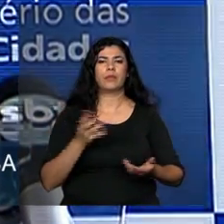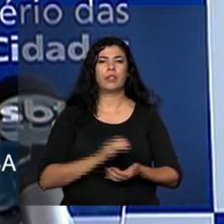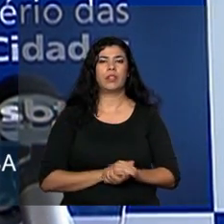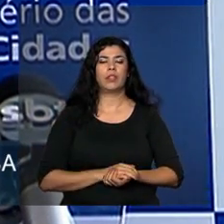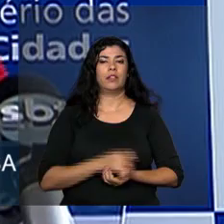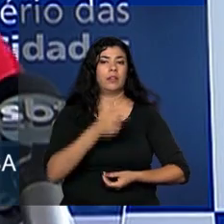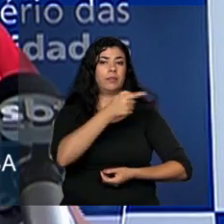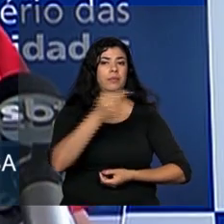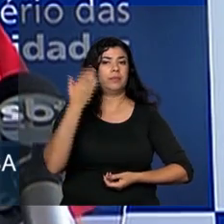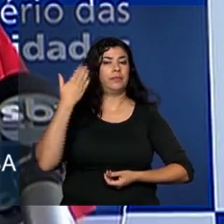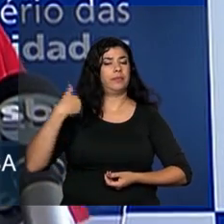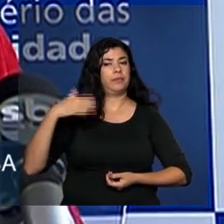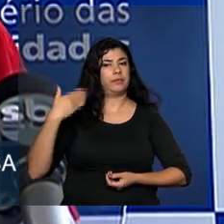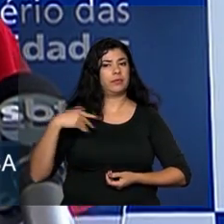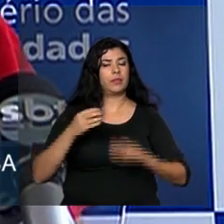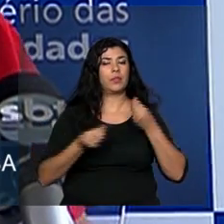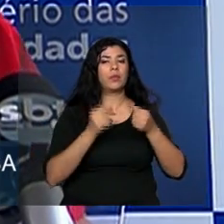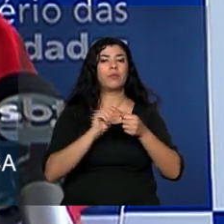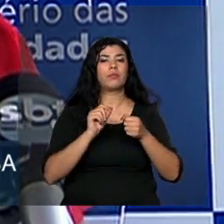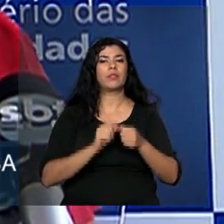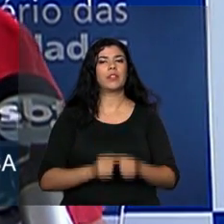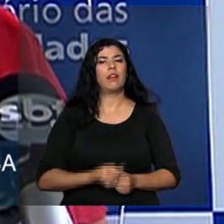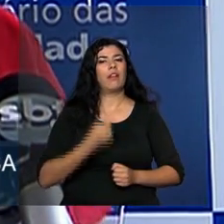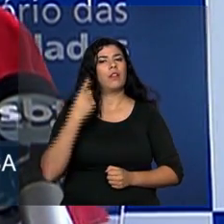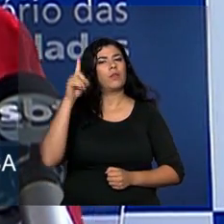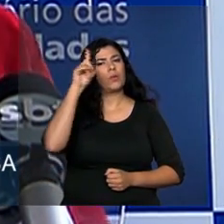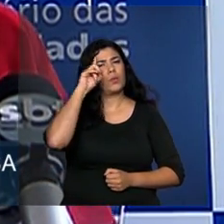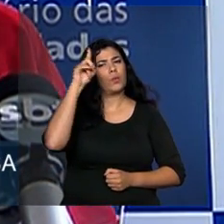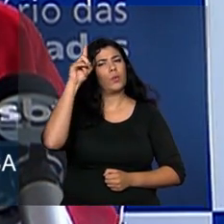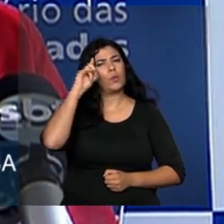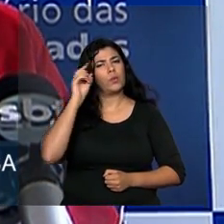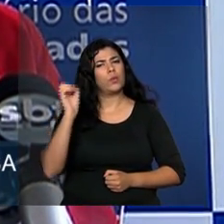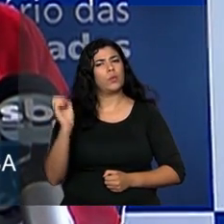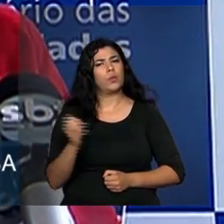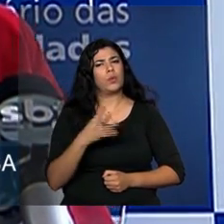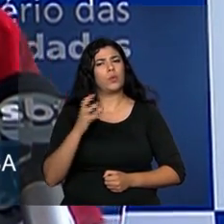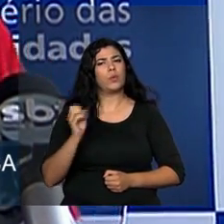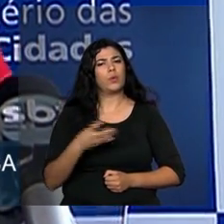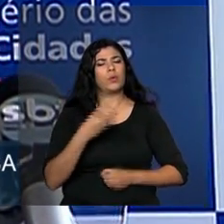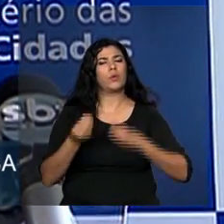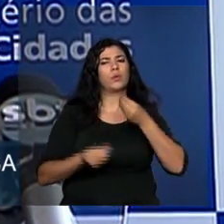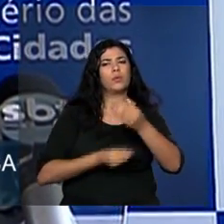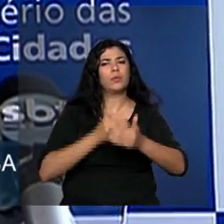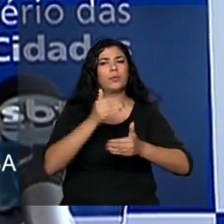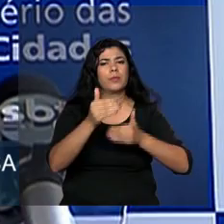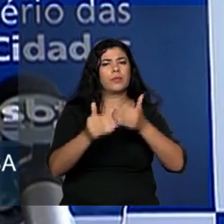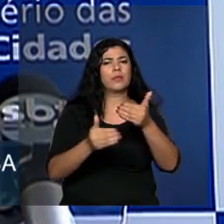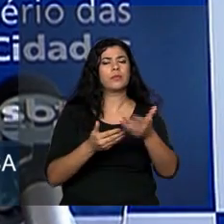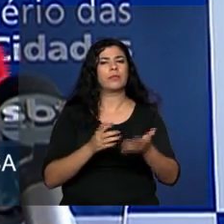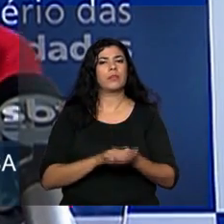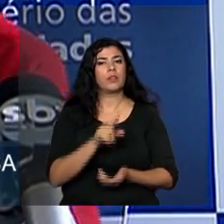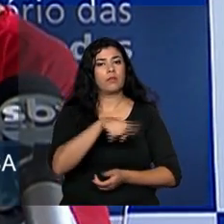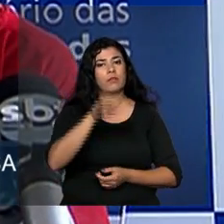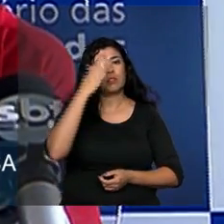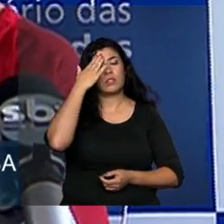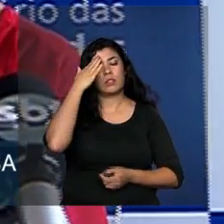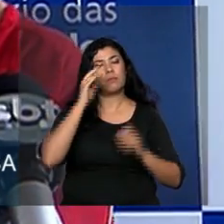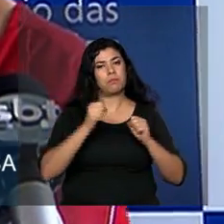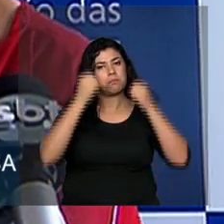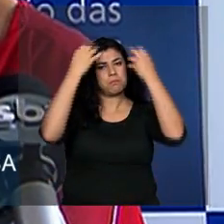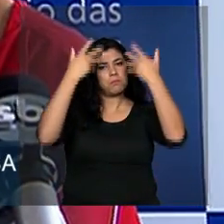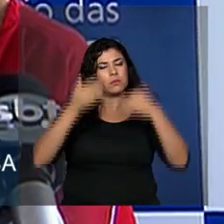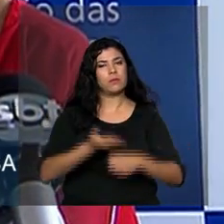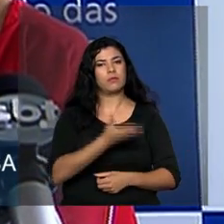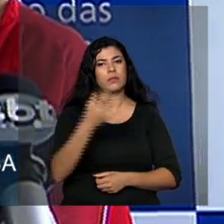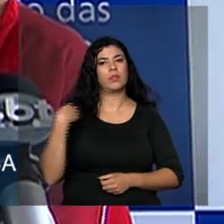semana passada. Querida, cada dia é um dia. E o crescimento do país, você sabe, posso te falar, meu